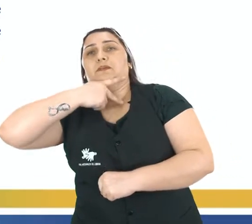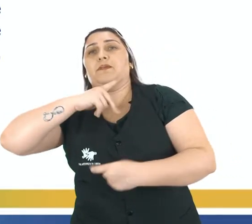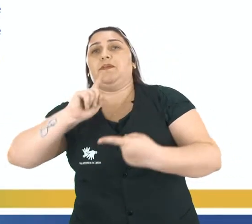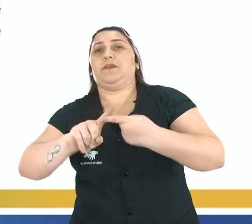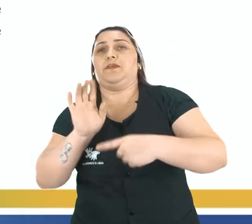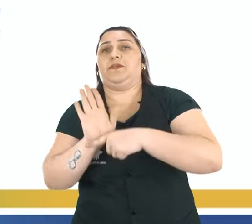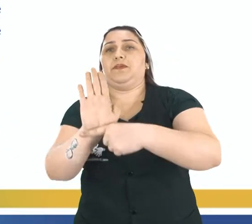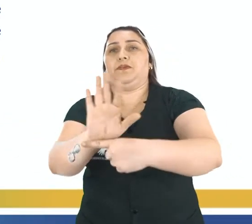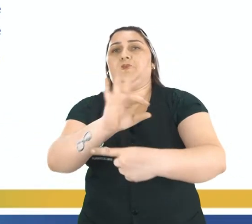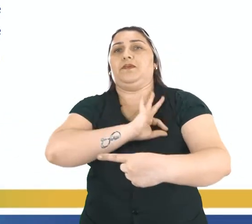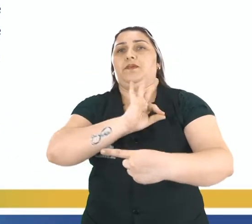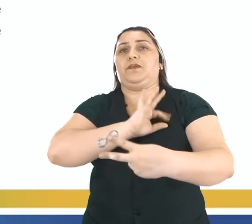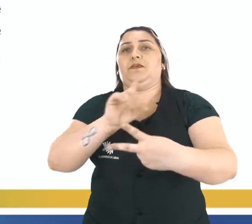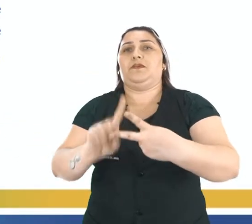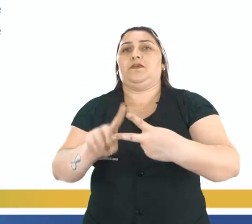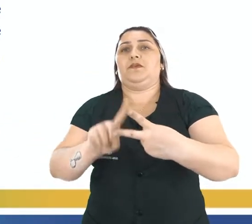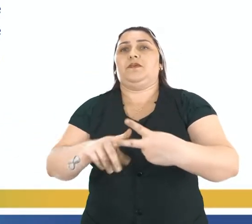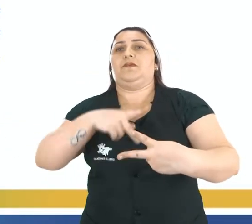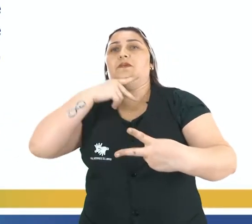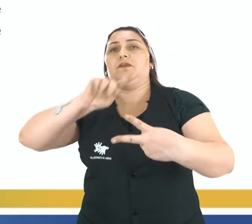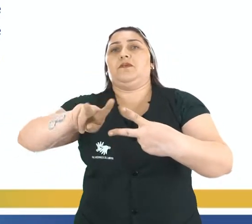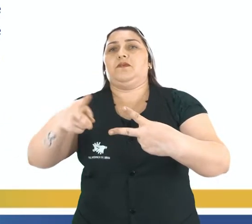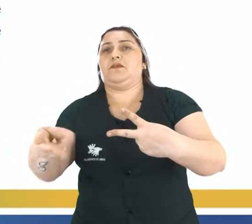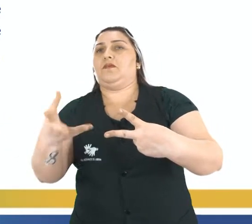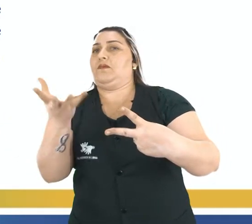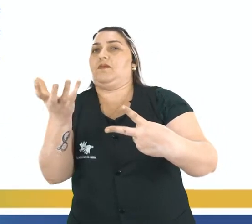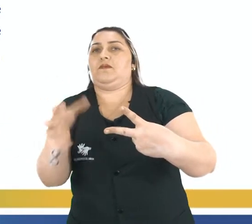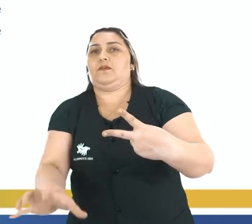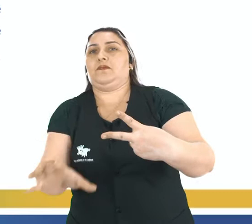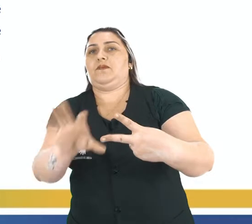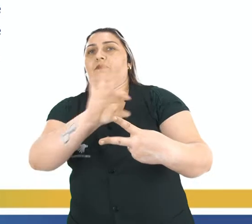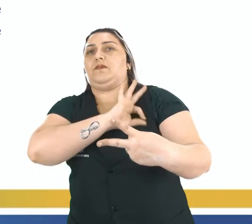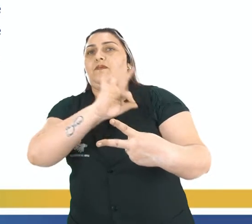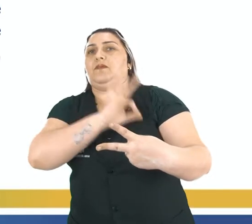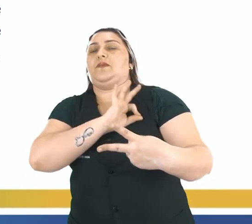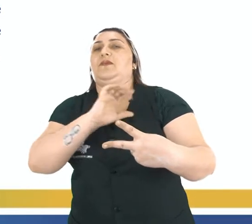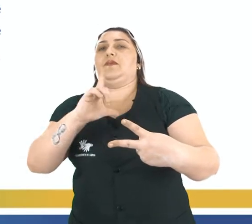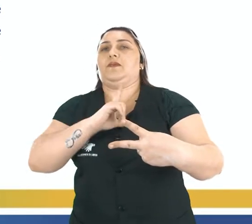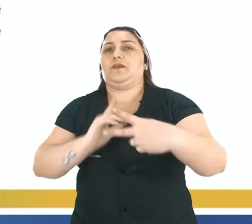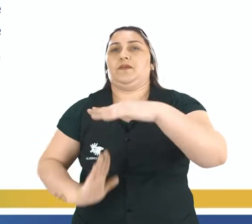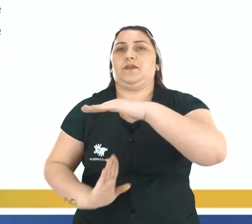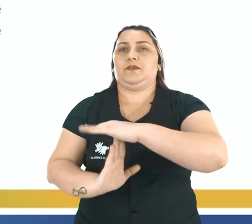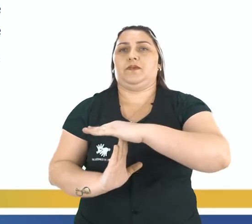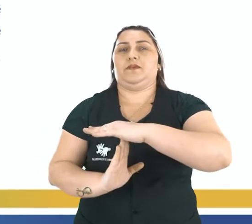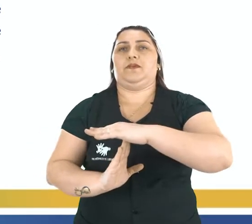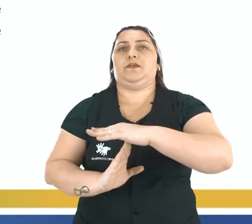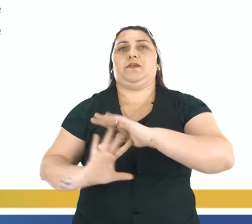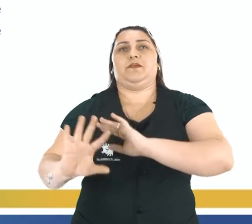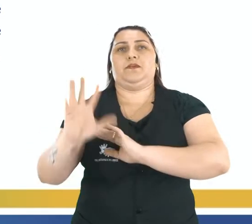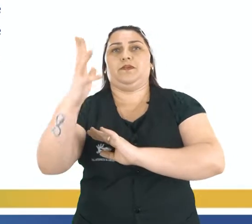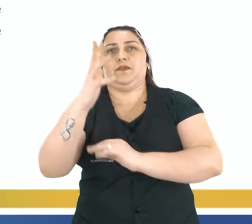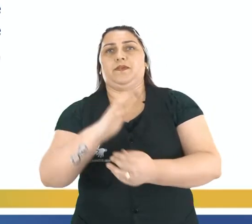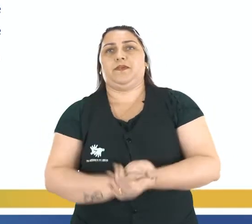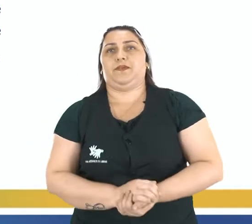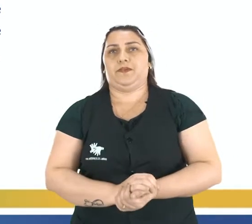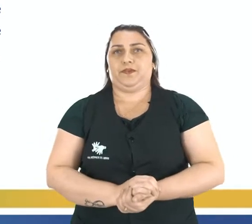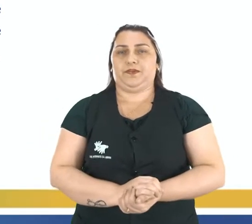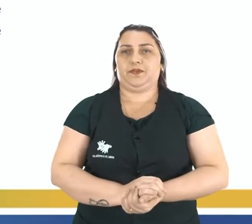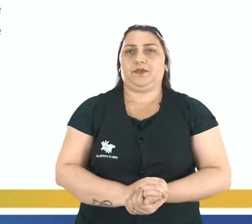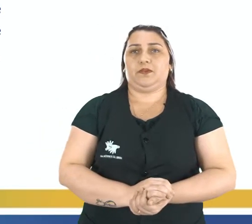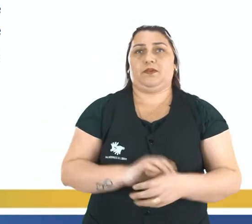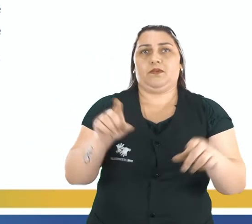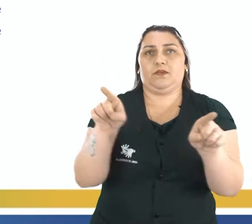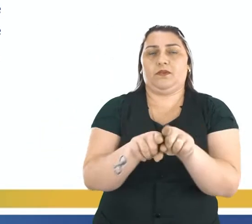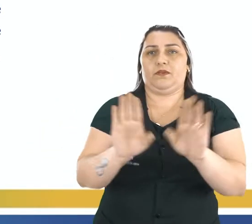que apoiava os militares e o partido opositor, que tinha uma série de limitações nos seus acontecimentos. Além disso,